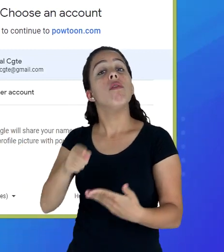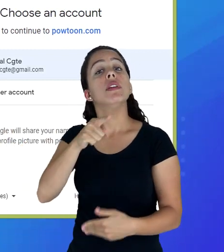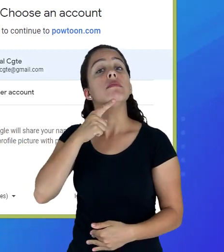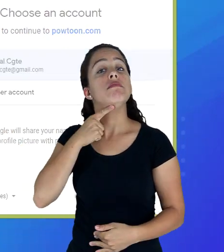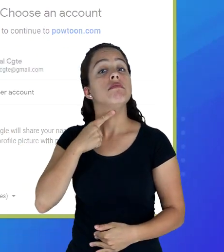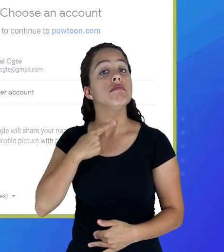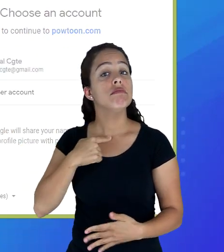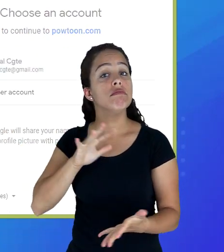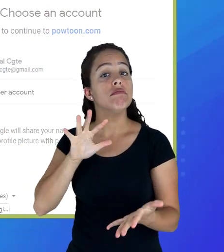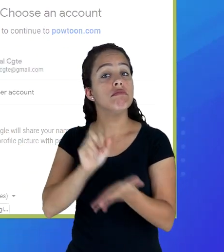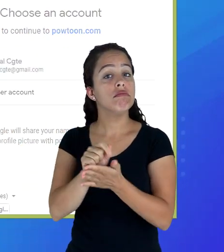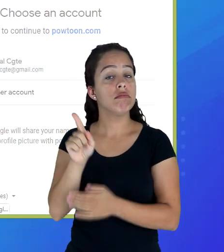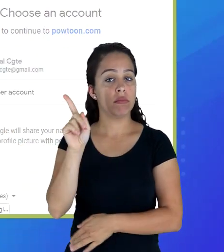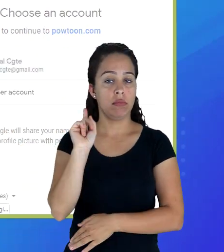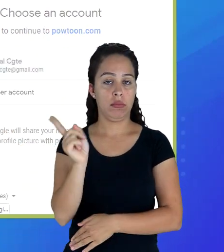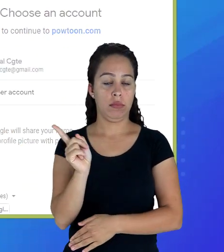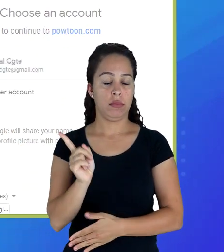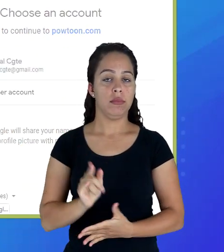cadastrar